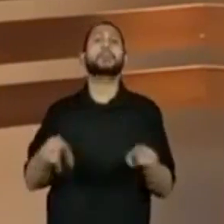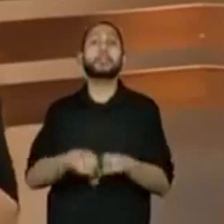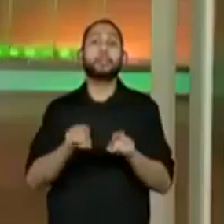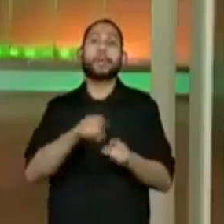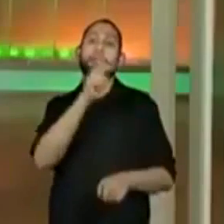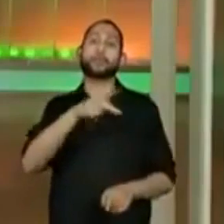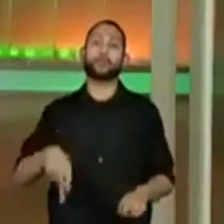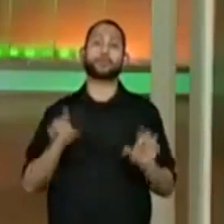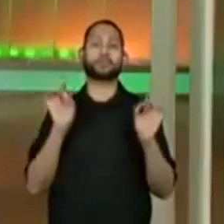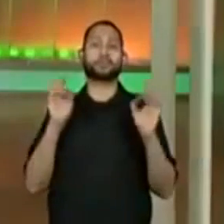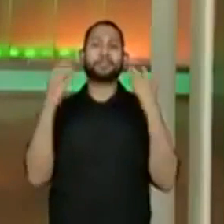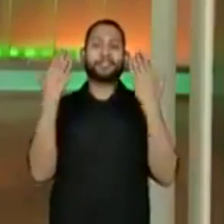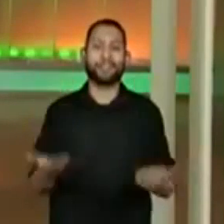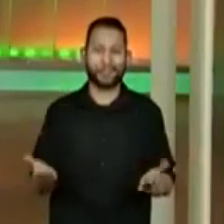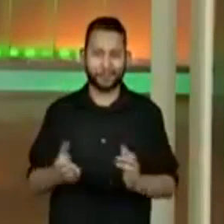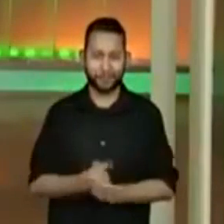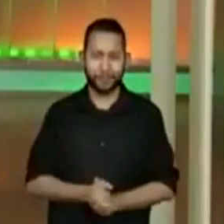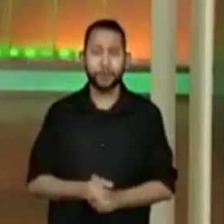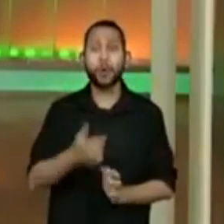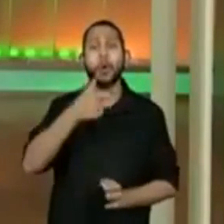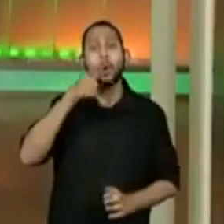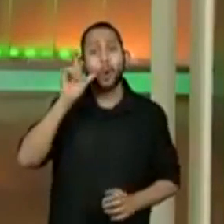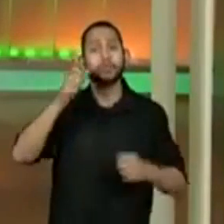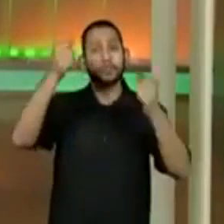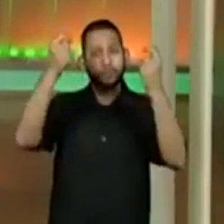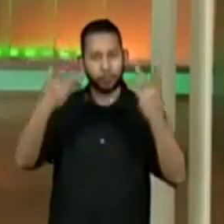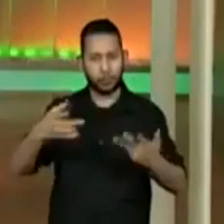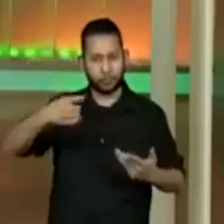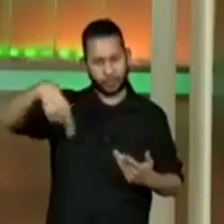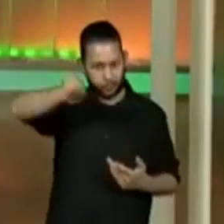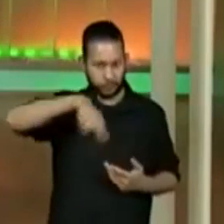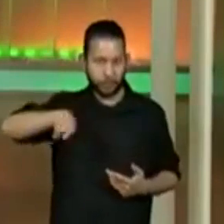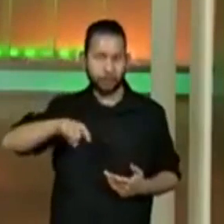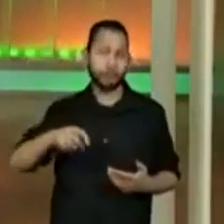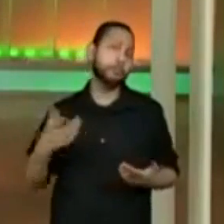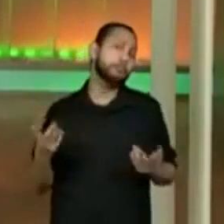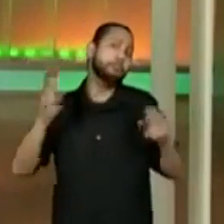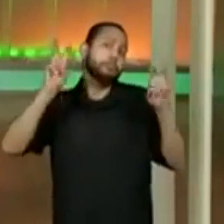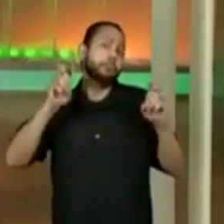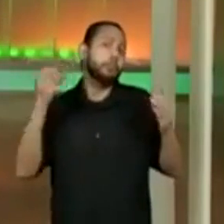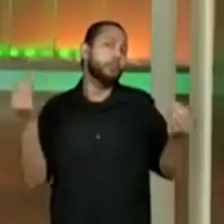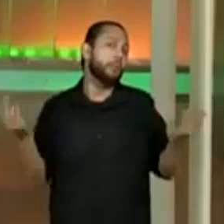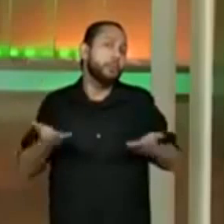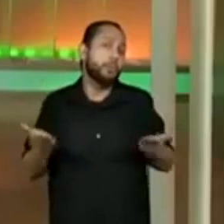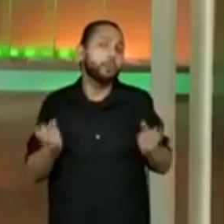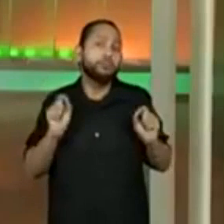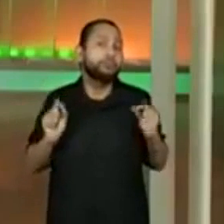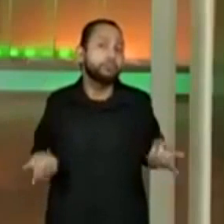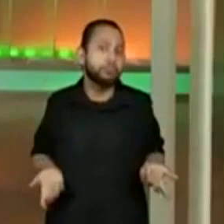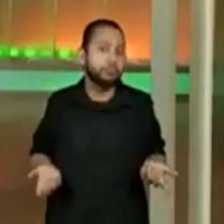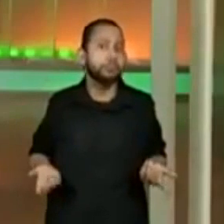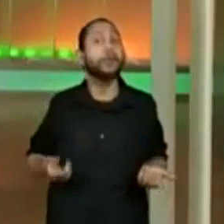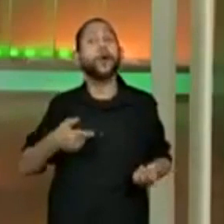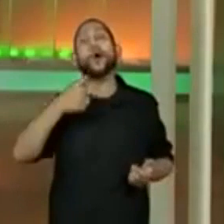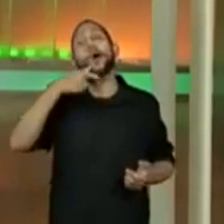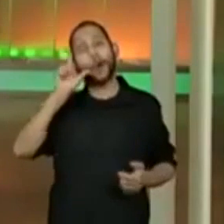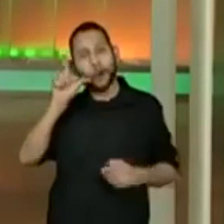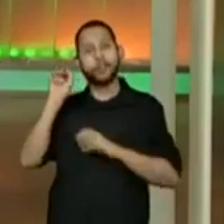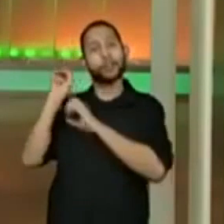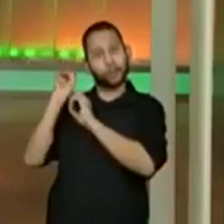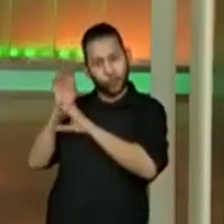galerinha? E, como eu falei ontem para vocês, o nosso assunto de hoje é bem parecido com o assunto de